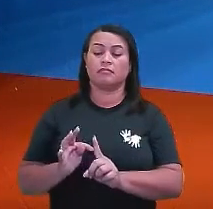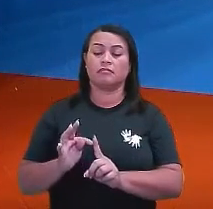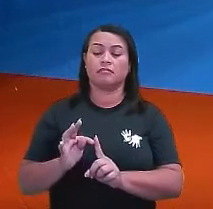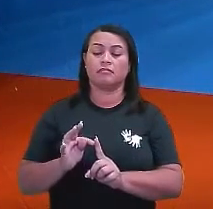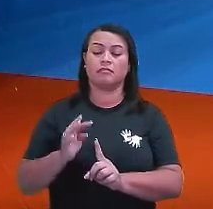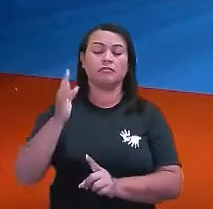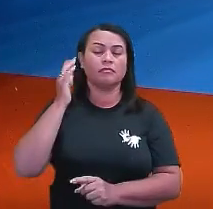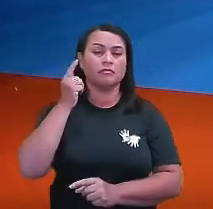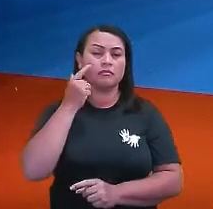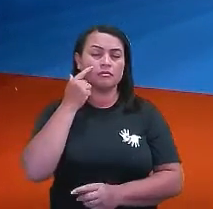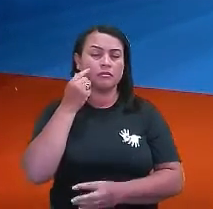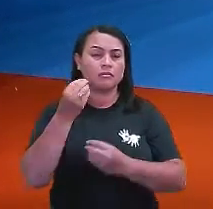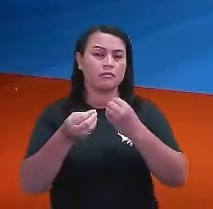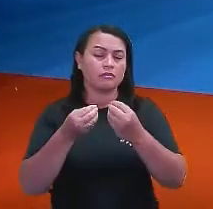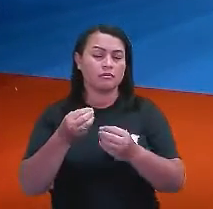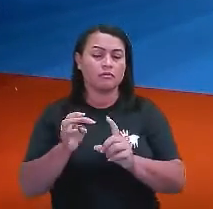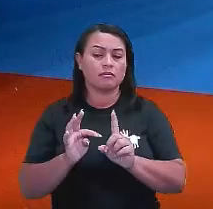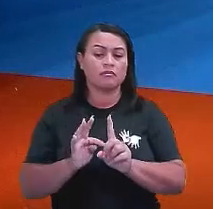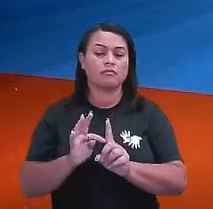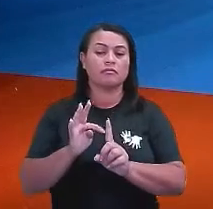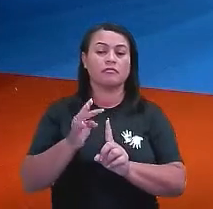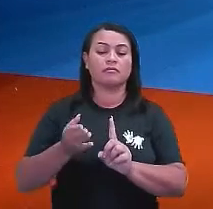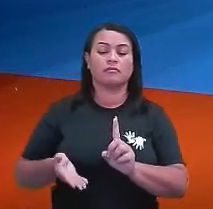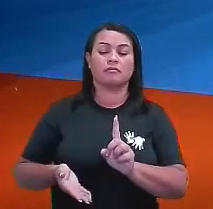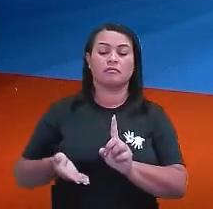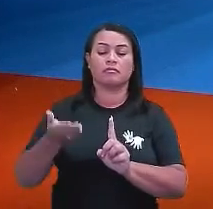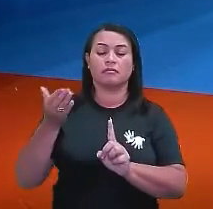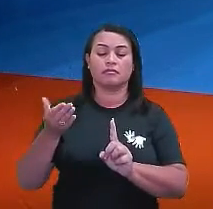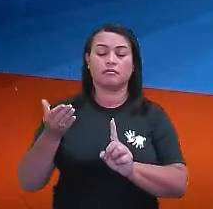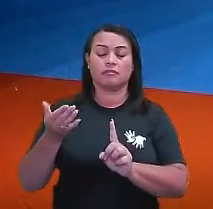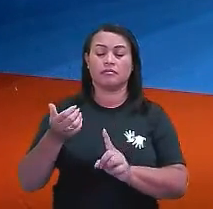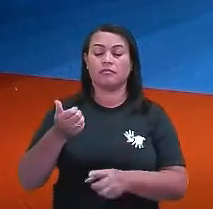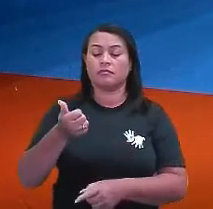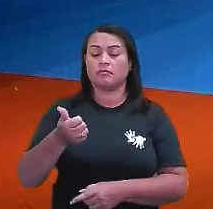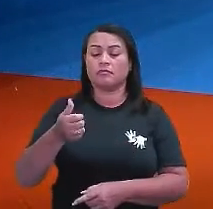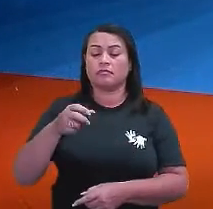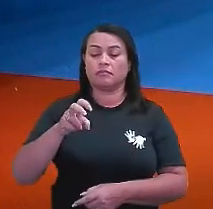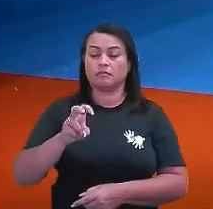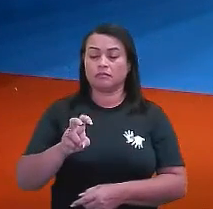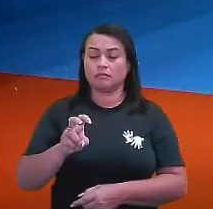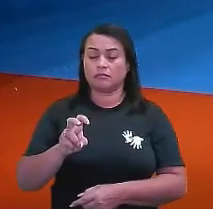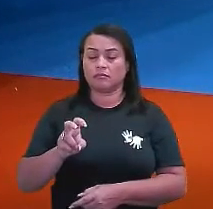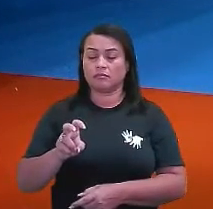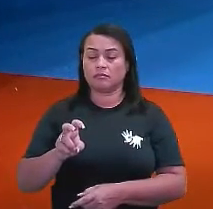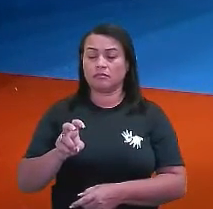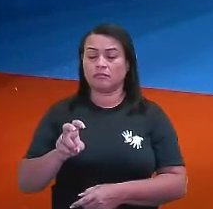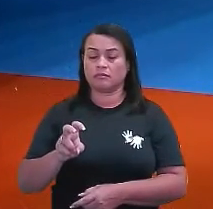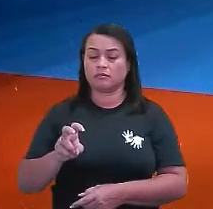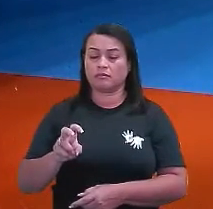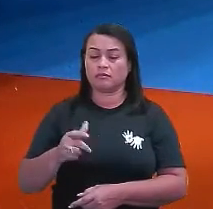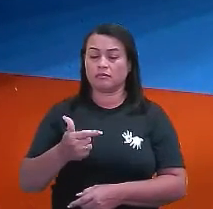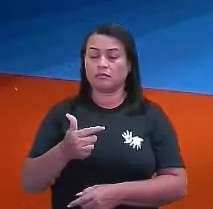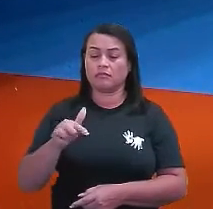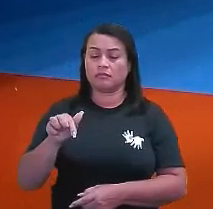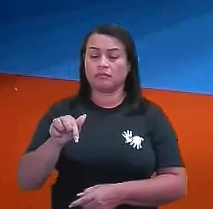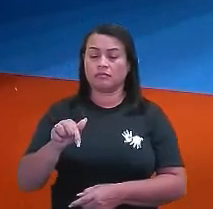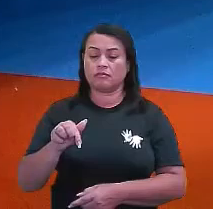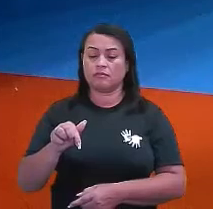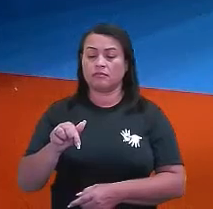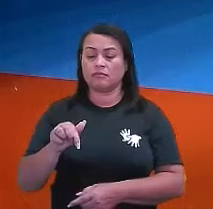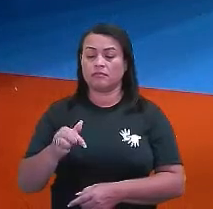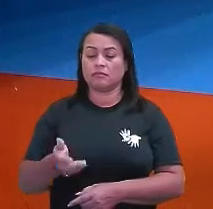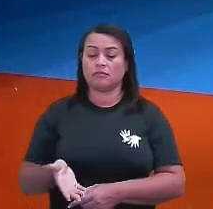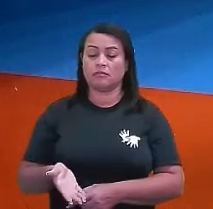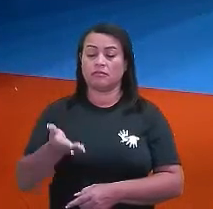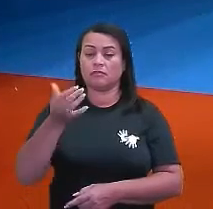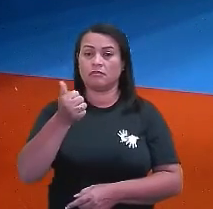preciso ver quanto foi que ela subiu. De 27, de 15 para chegar em 27. Quanto é que subiu?